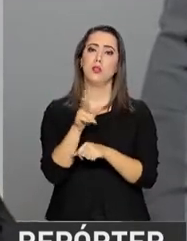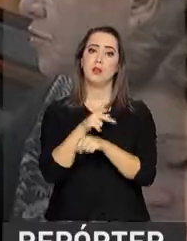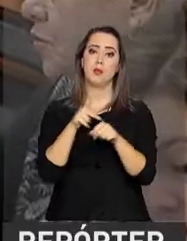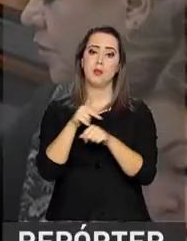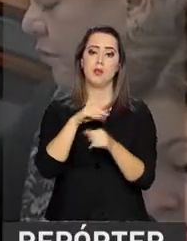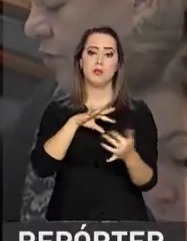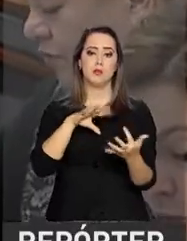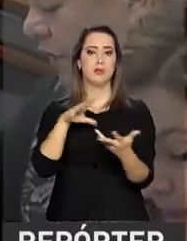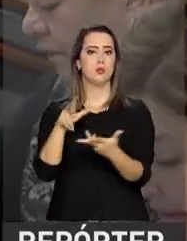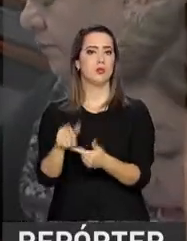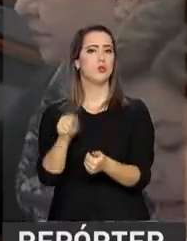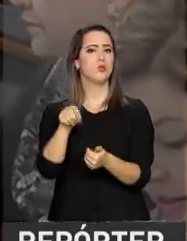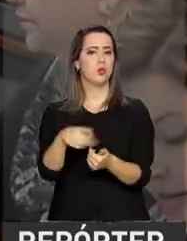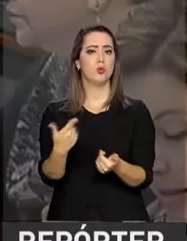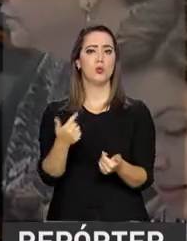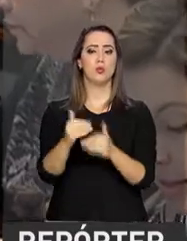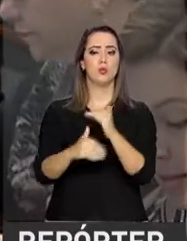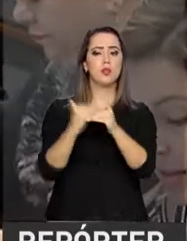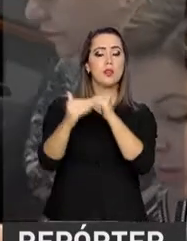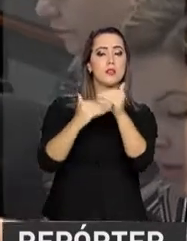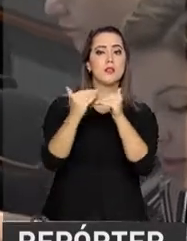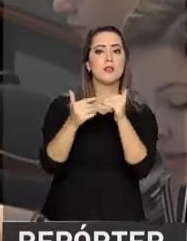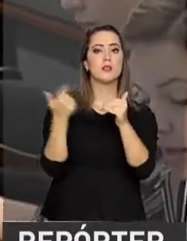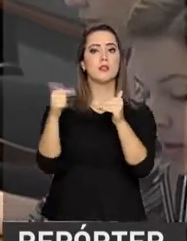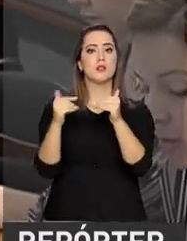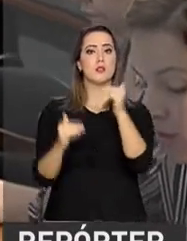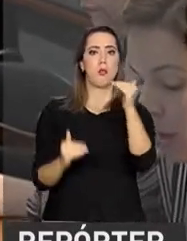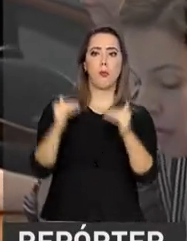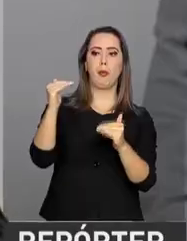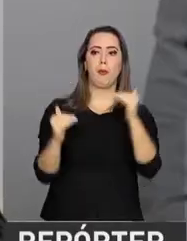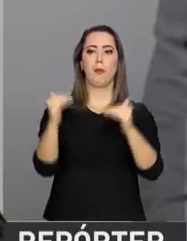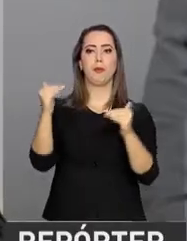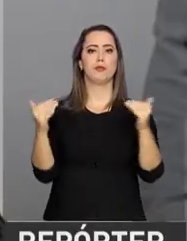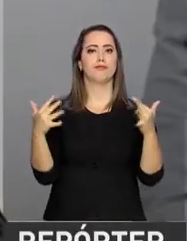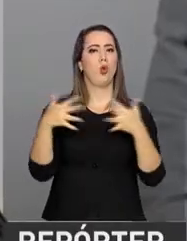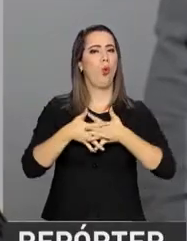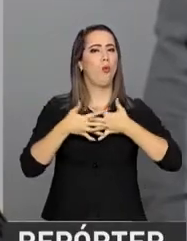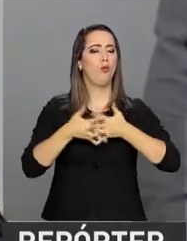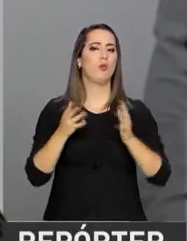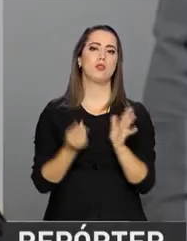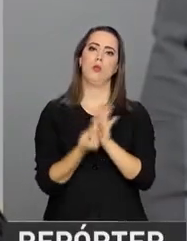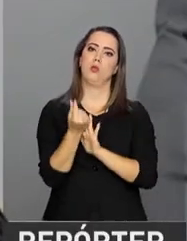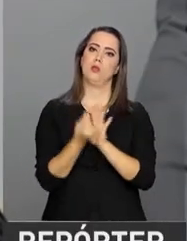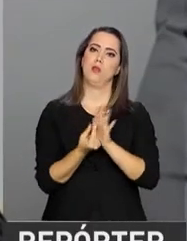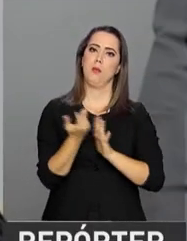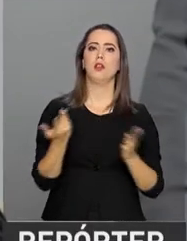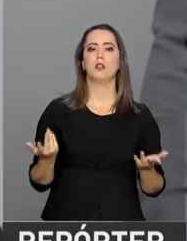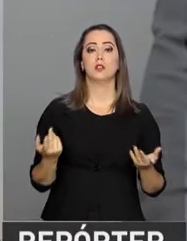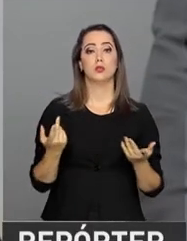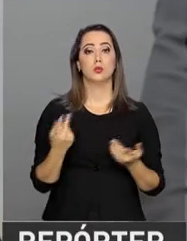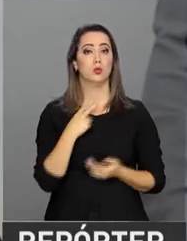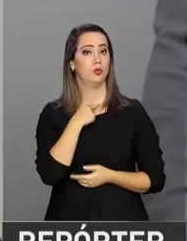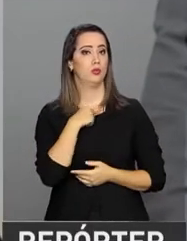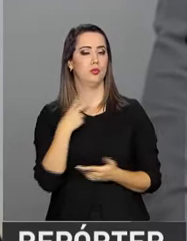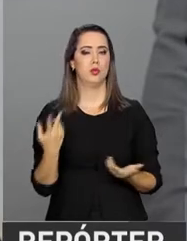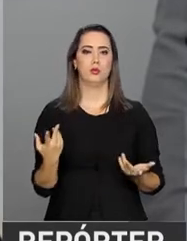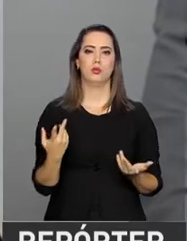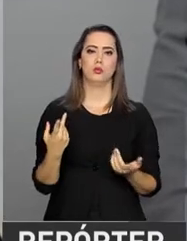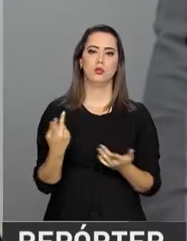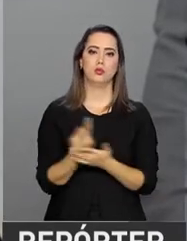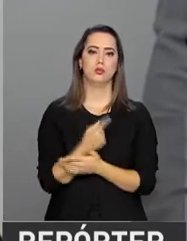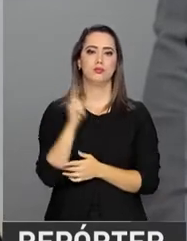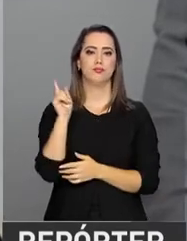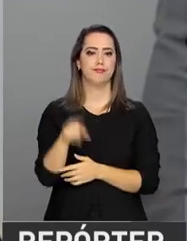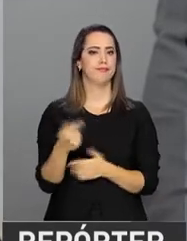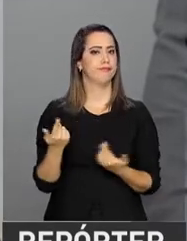planeta cresceu e se desenvolveu sem equilíbrio das contas públicas isso não é possível é irrazoável é